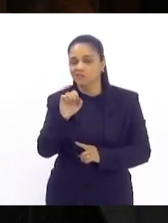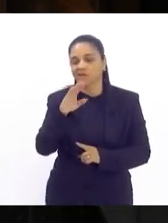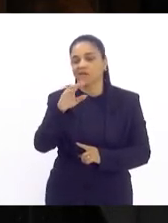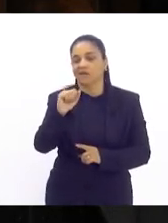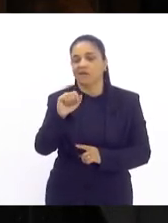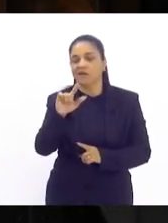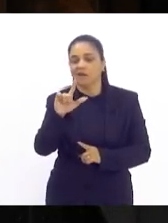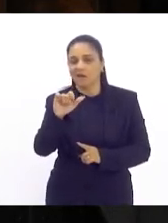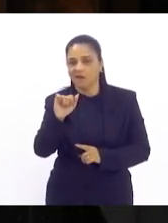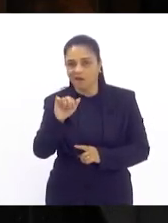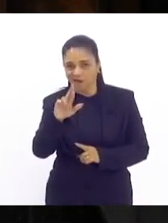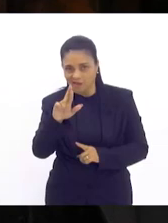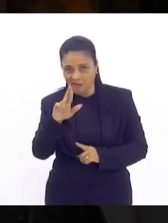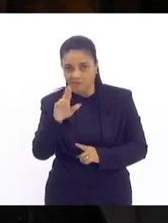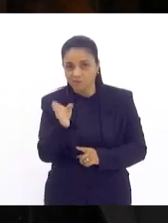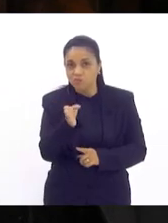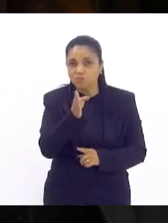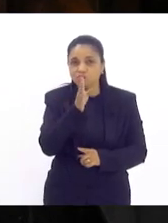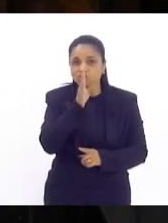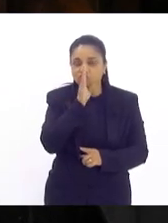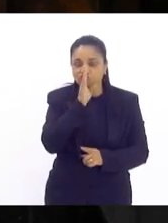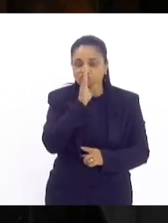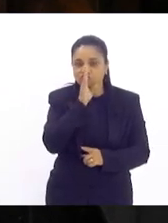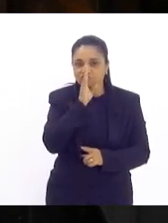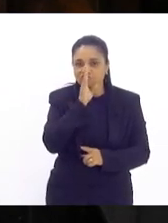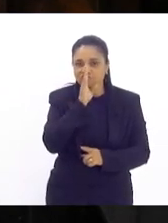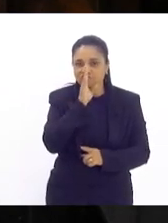do que a ver hemorragia